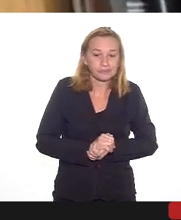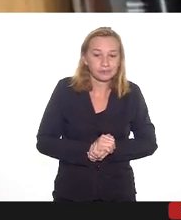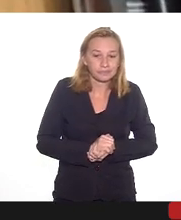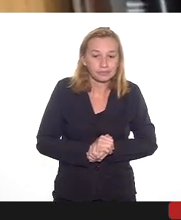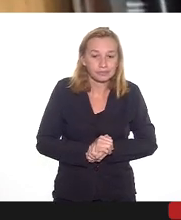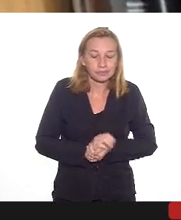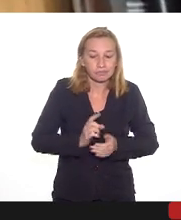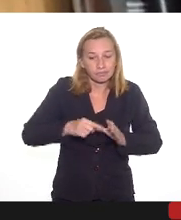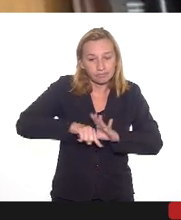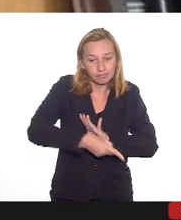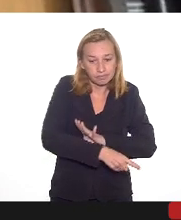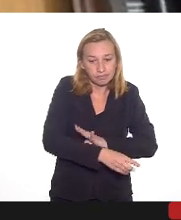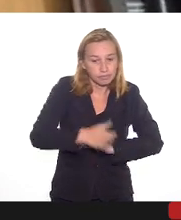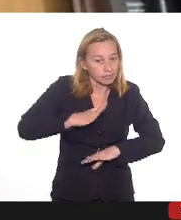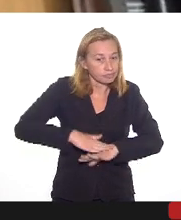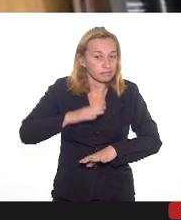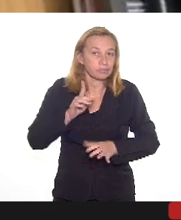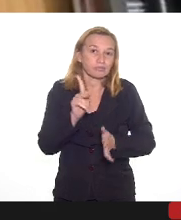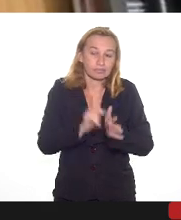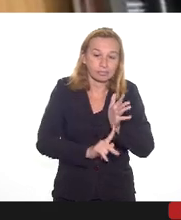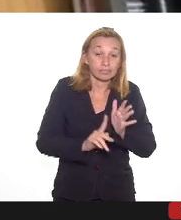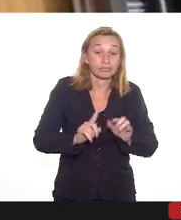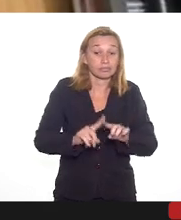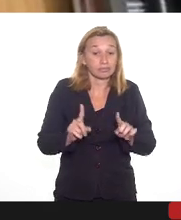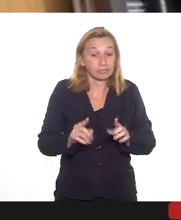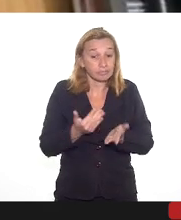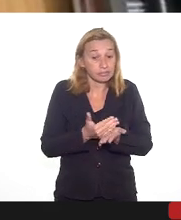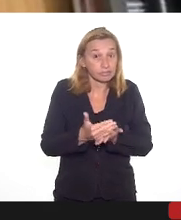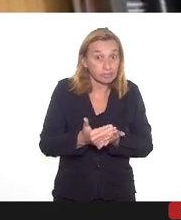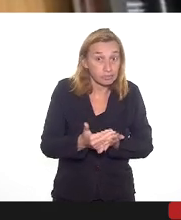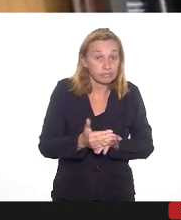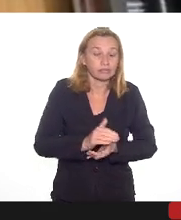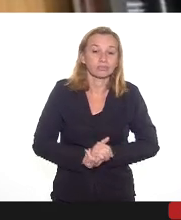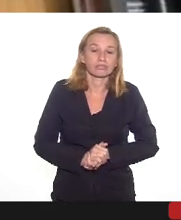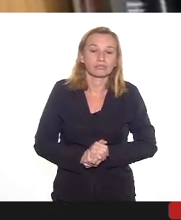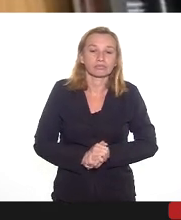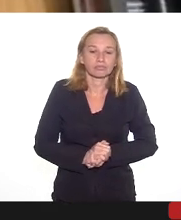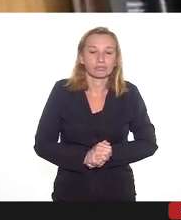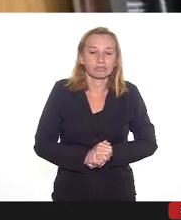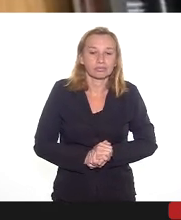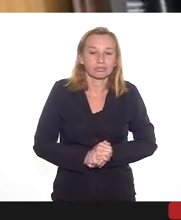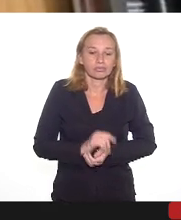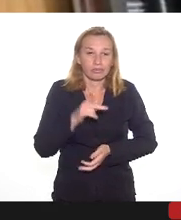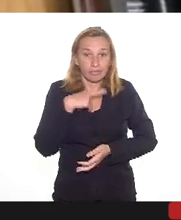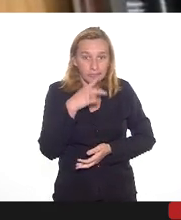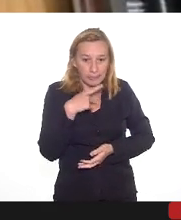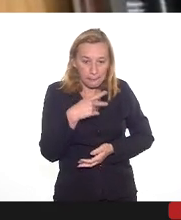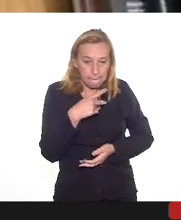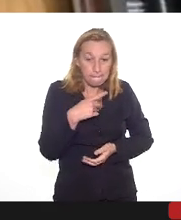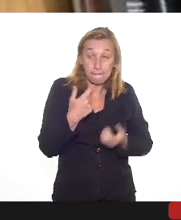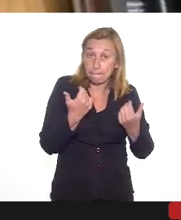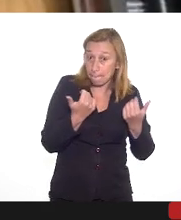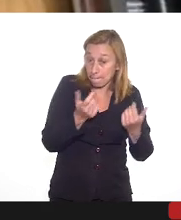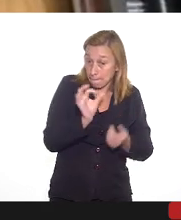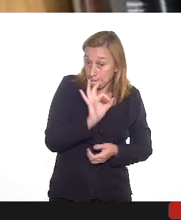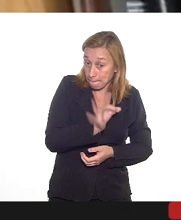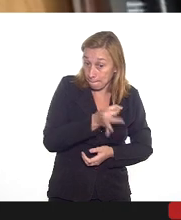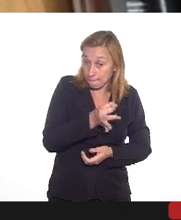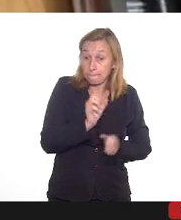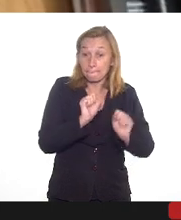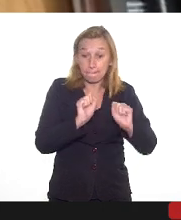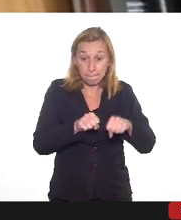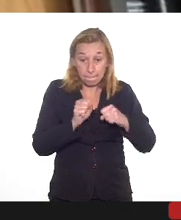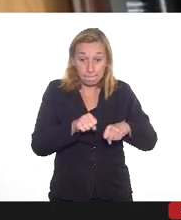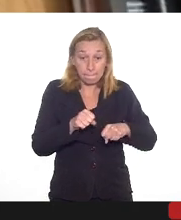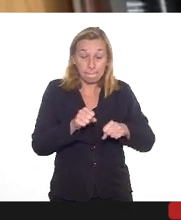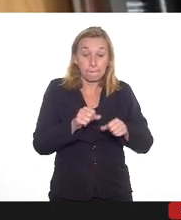teria que me aprofundar no projeto. Mas, assim, a princípio, feito com as ressalvas necessárias, é possível, sim, fazer